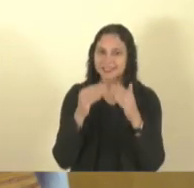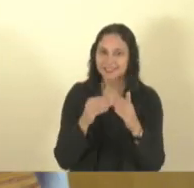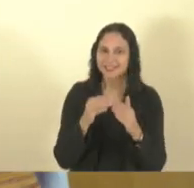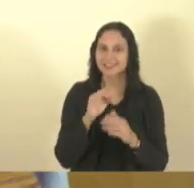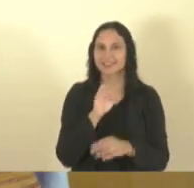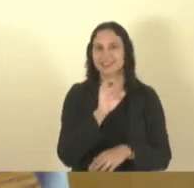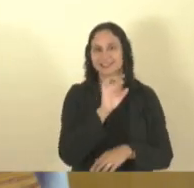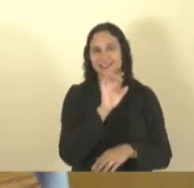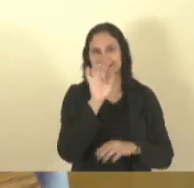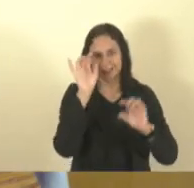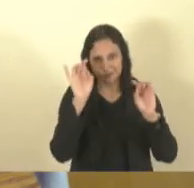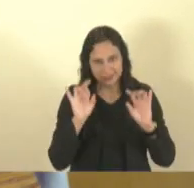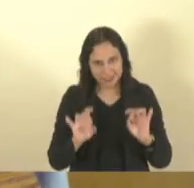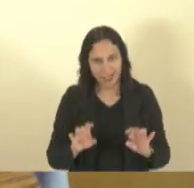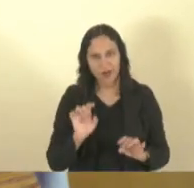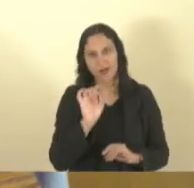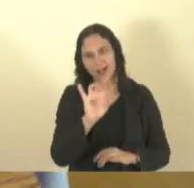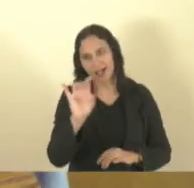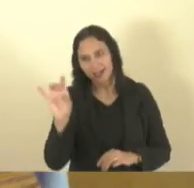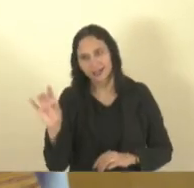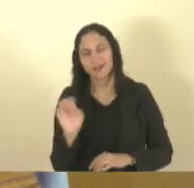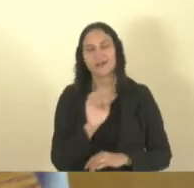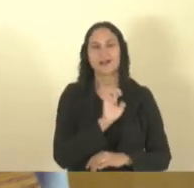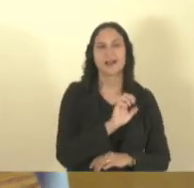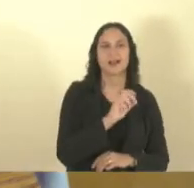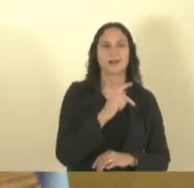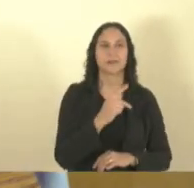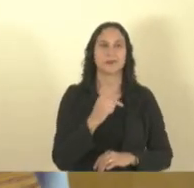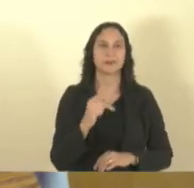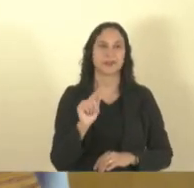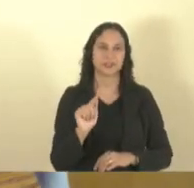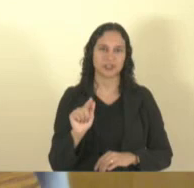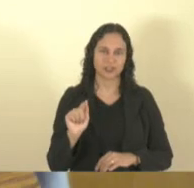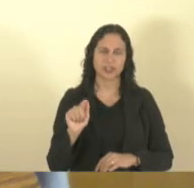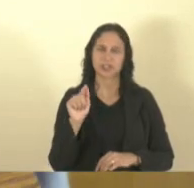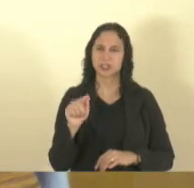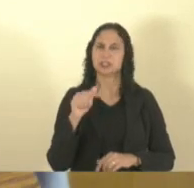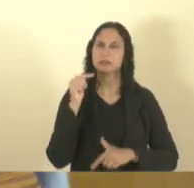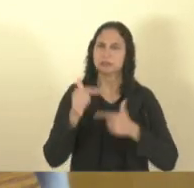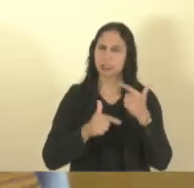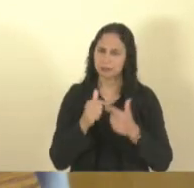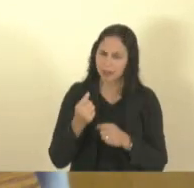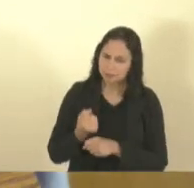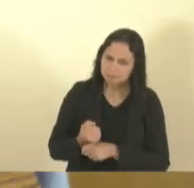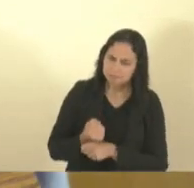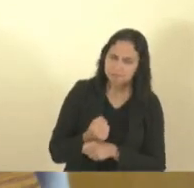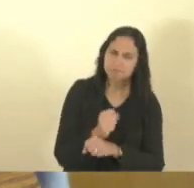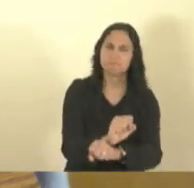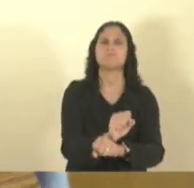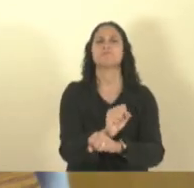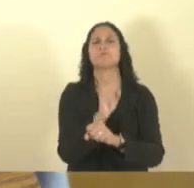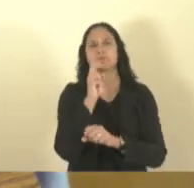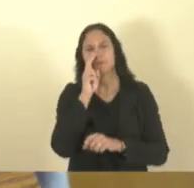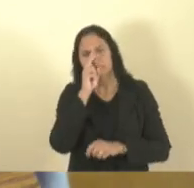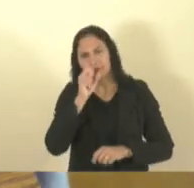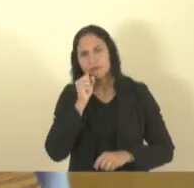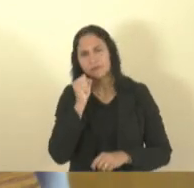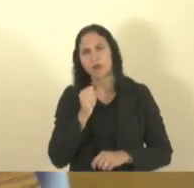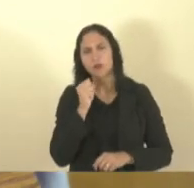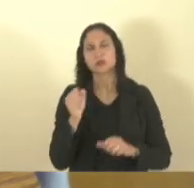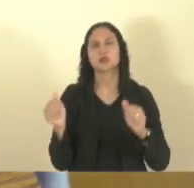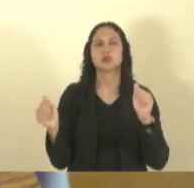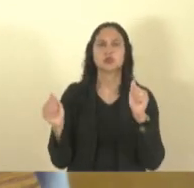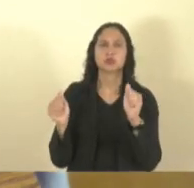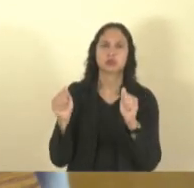cada um dos EPPGGs que representam, vestem a camisa e trabalham aí, como a nossa